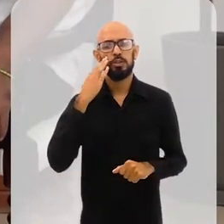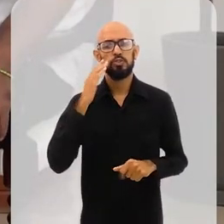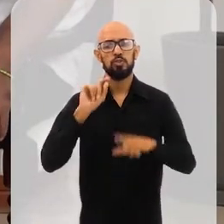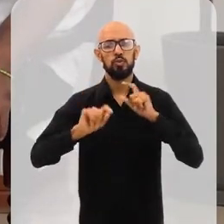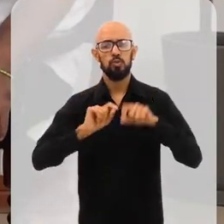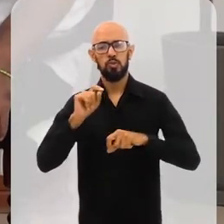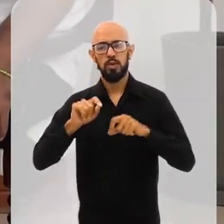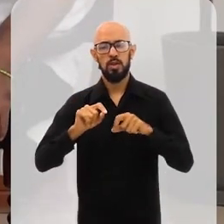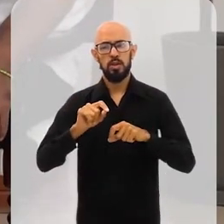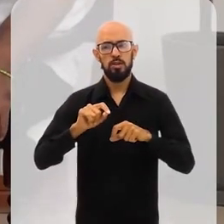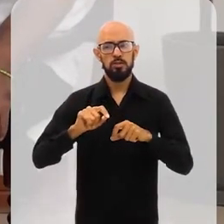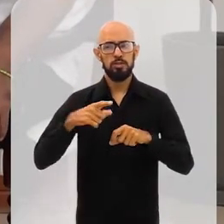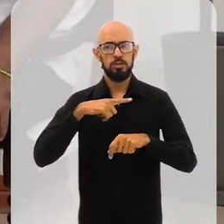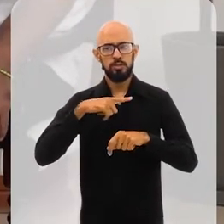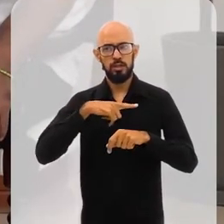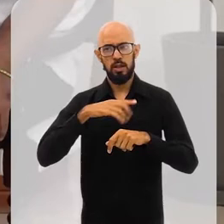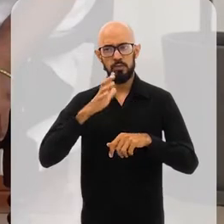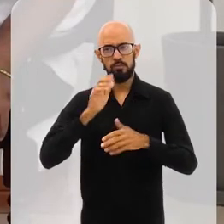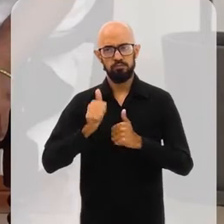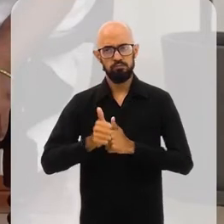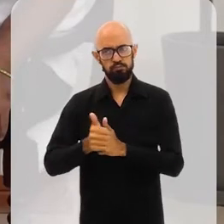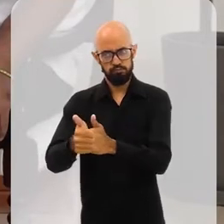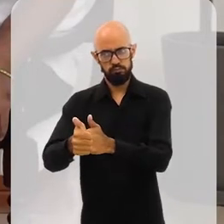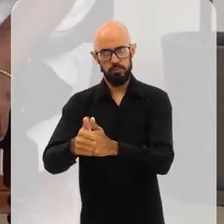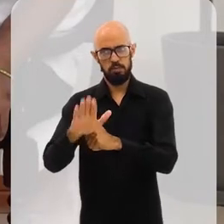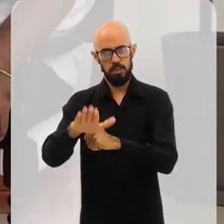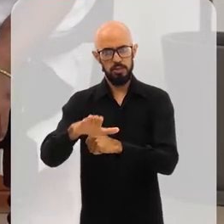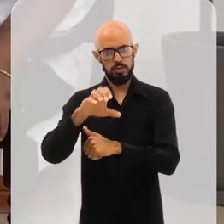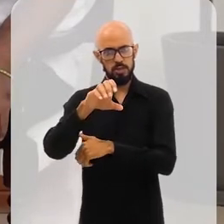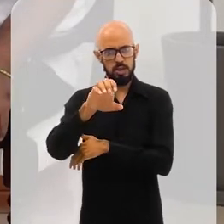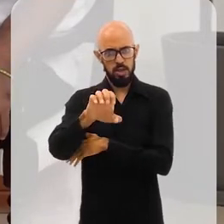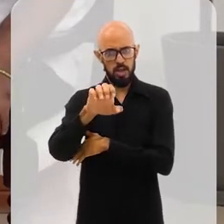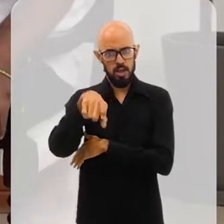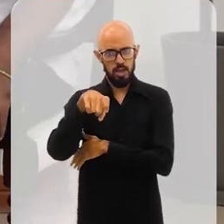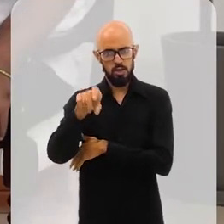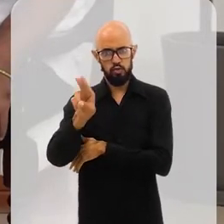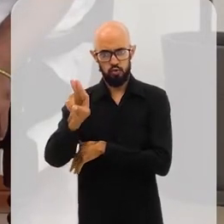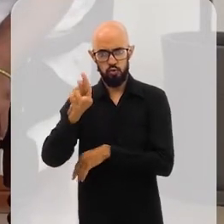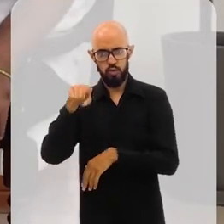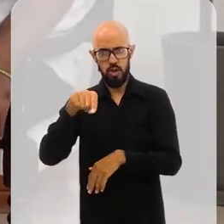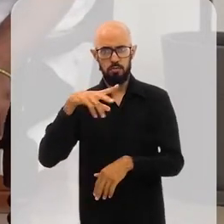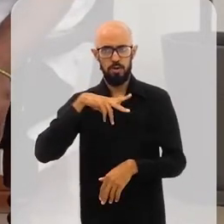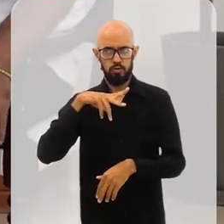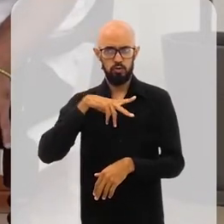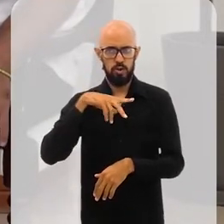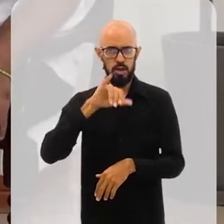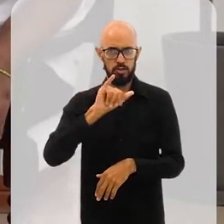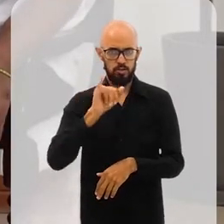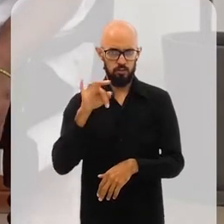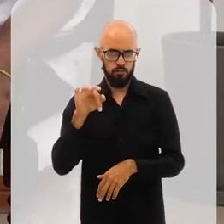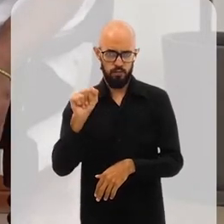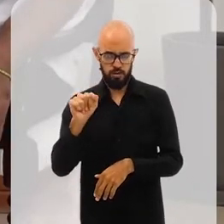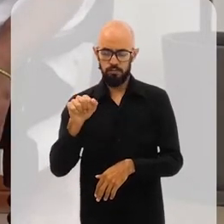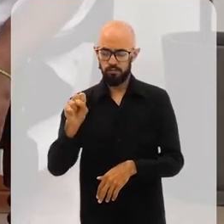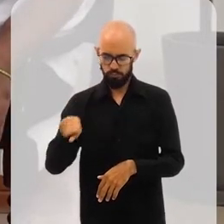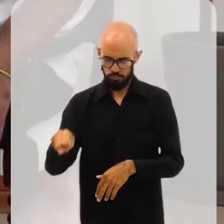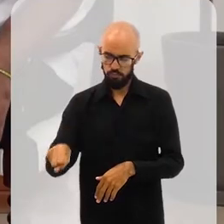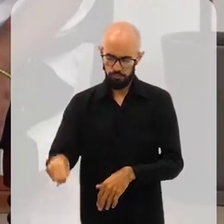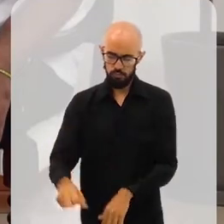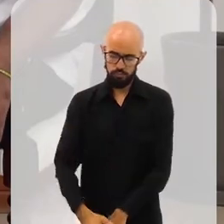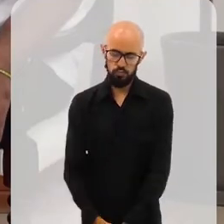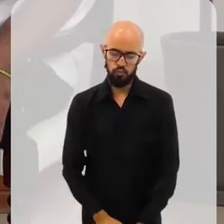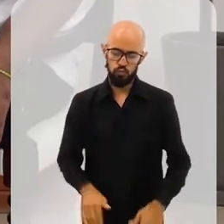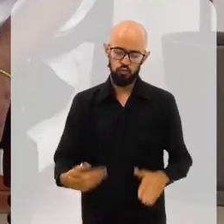entendi, vocês cultuam todos, mas Exu É, porque seria é aquele. particular de Ifá. É particular.